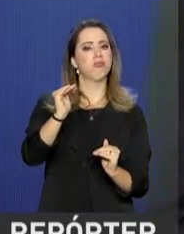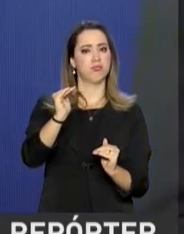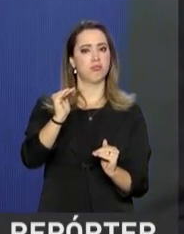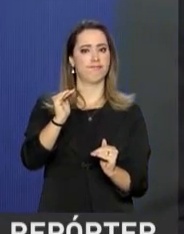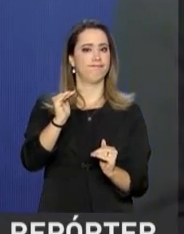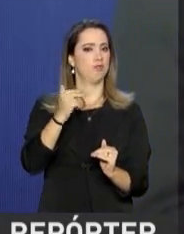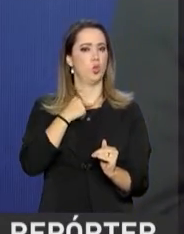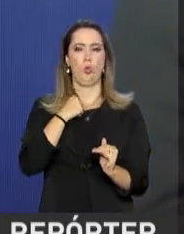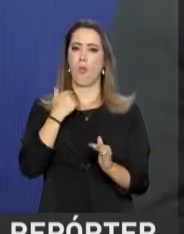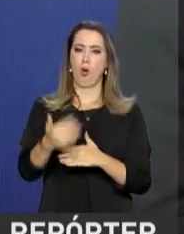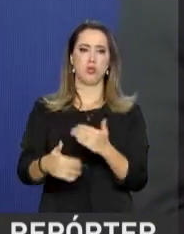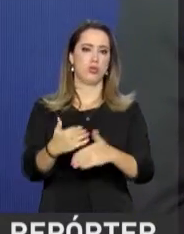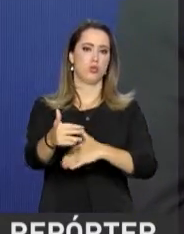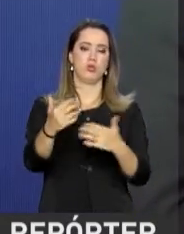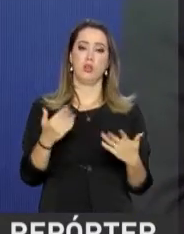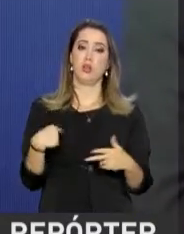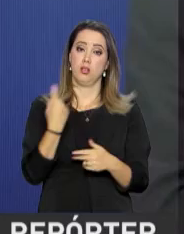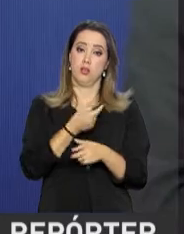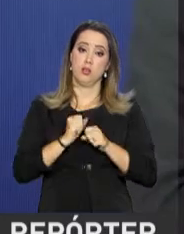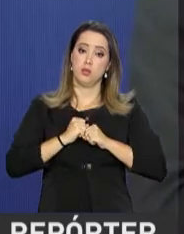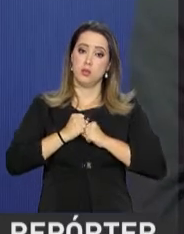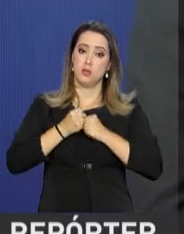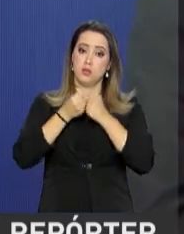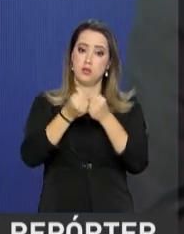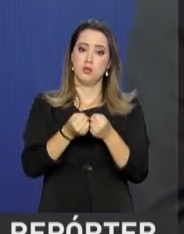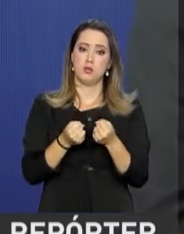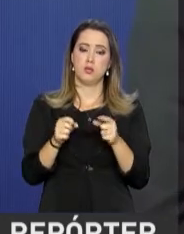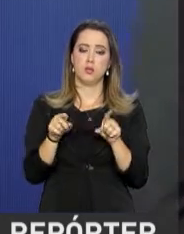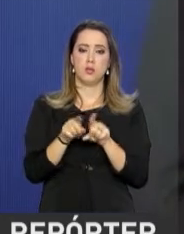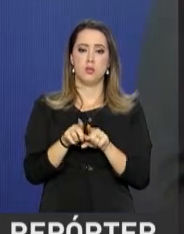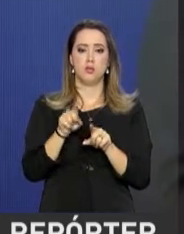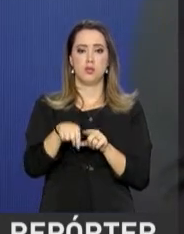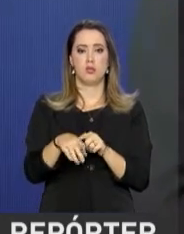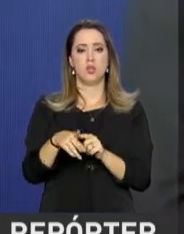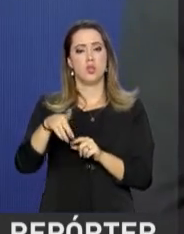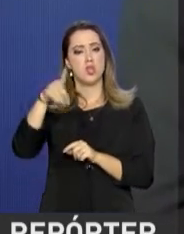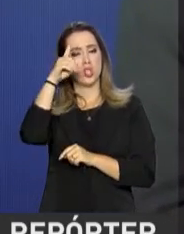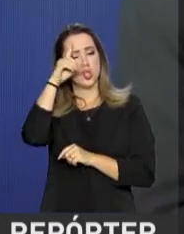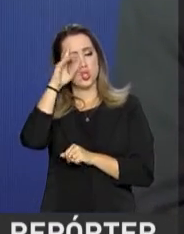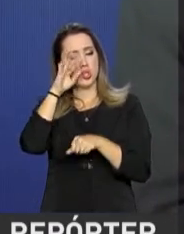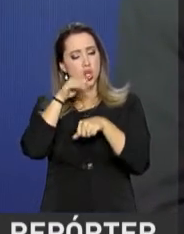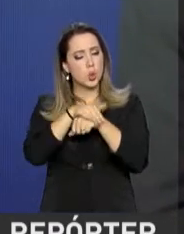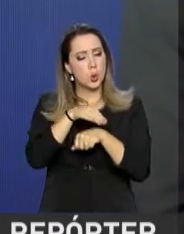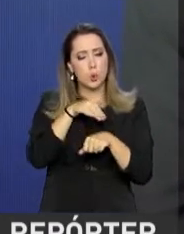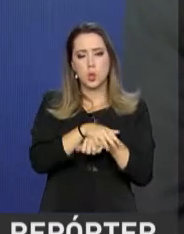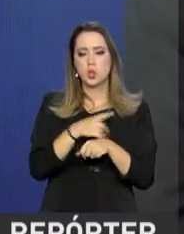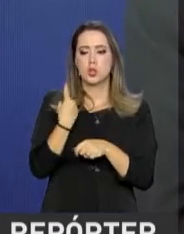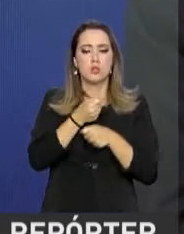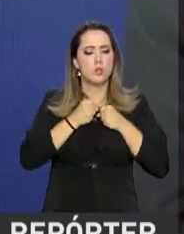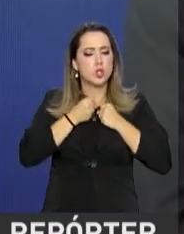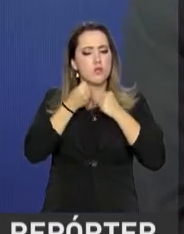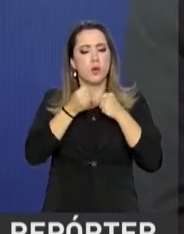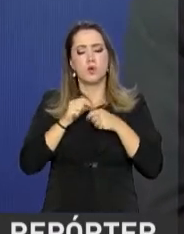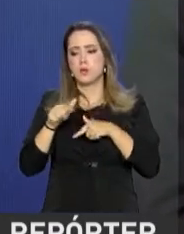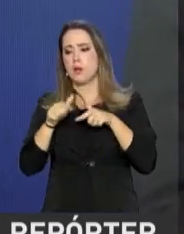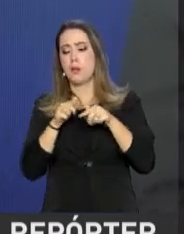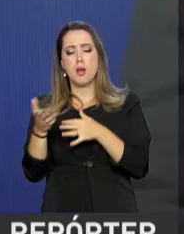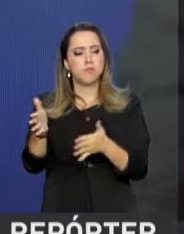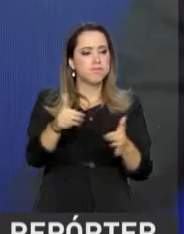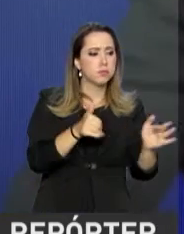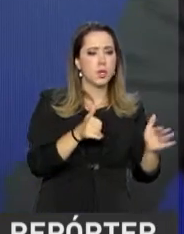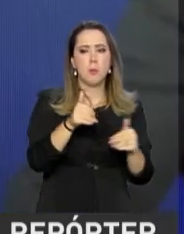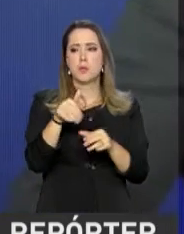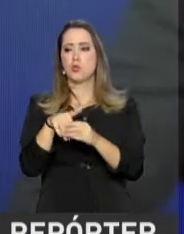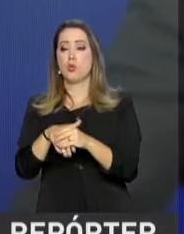é portanto nós vamos batalhar é gay noite pelo voto no congresso nacional para